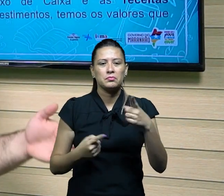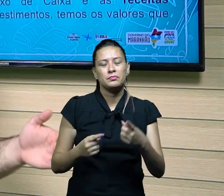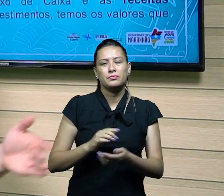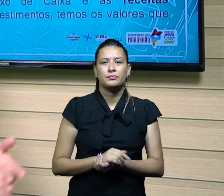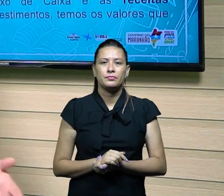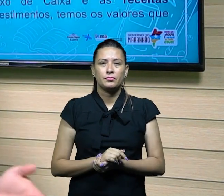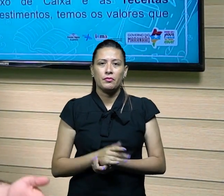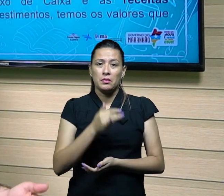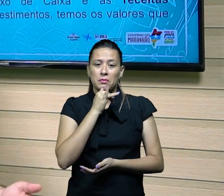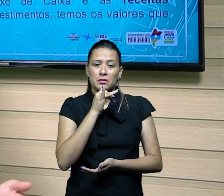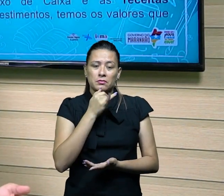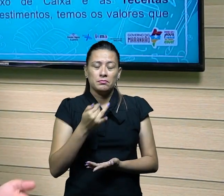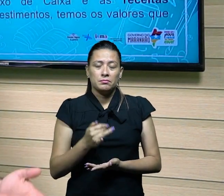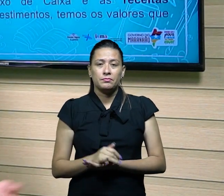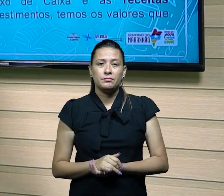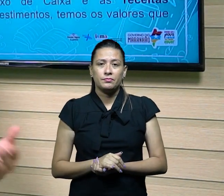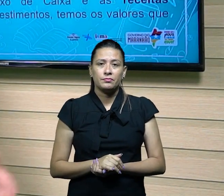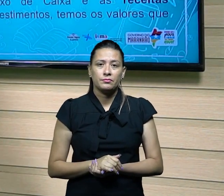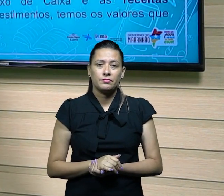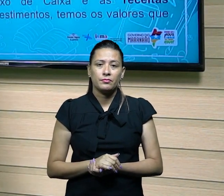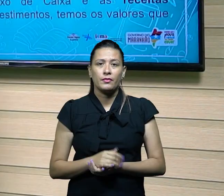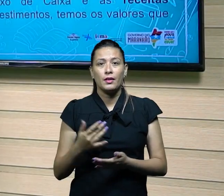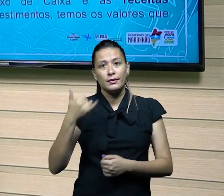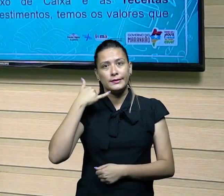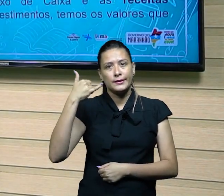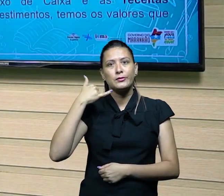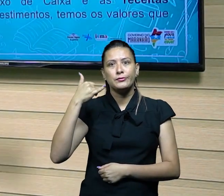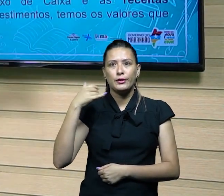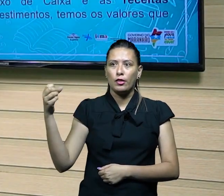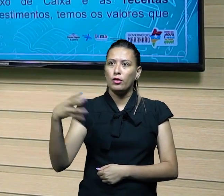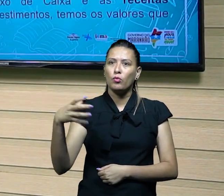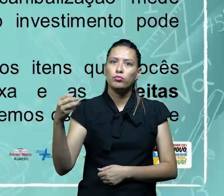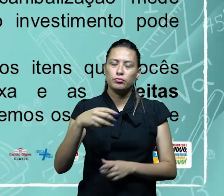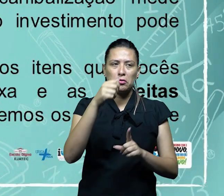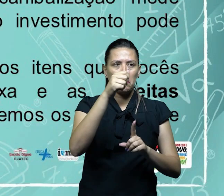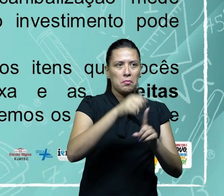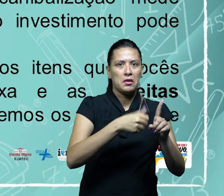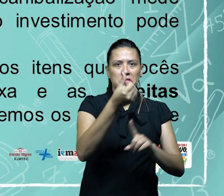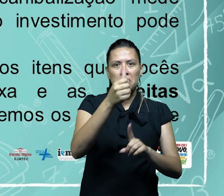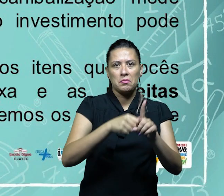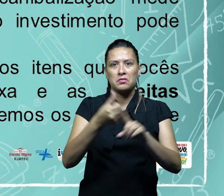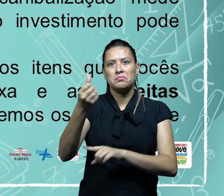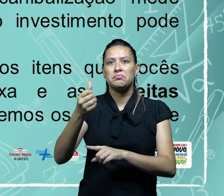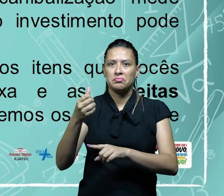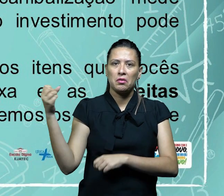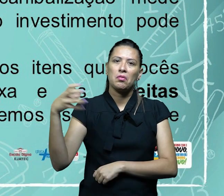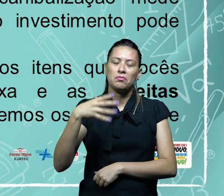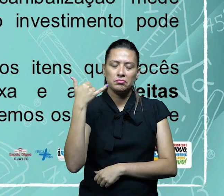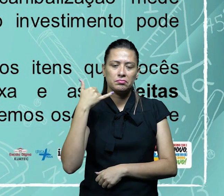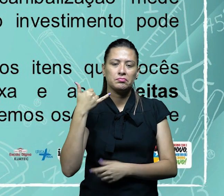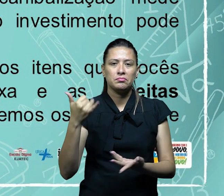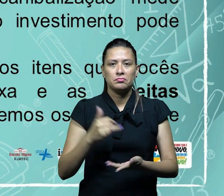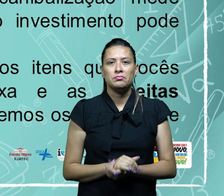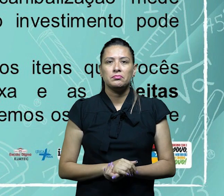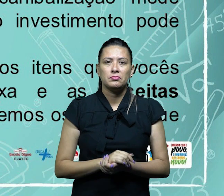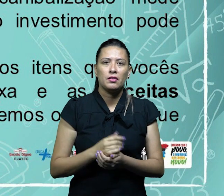mais antigo para adquirir o mais novo. Tá bem? Então isso a gente chama de canibalismo, tá certo? Ó, a canibalização mede